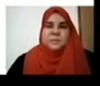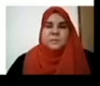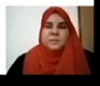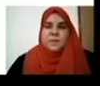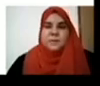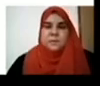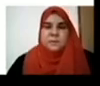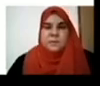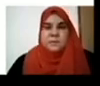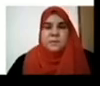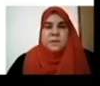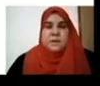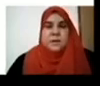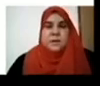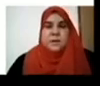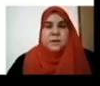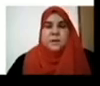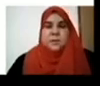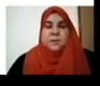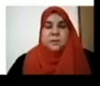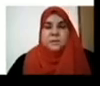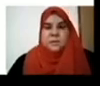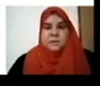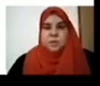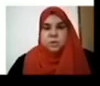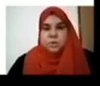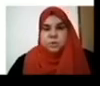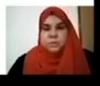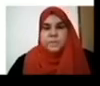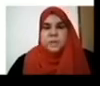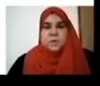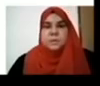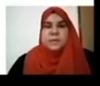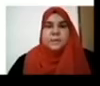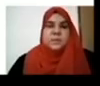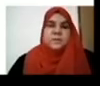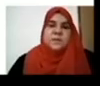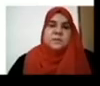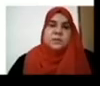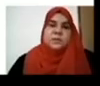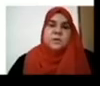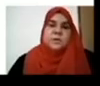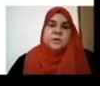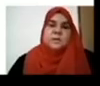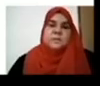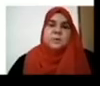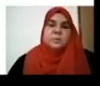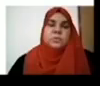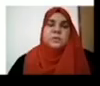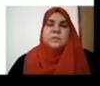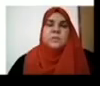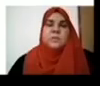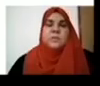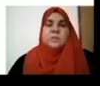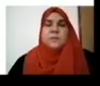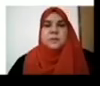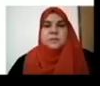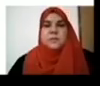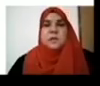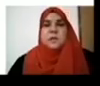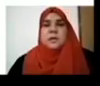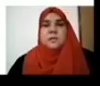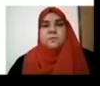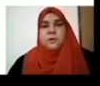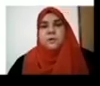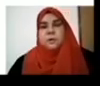Olá pessoal, tudo bem com vocês? Hoje é a nossa aula 28. O tema é diferença de dois quadrados e produto da soma pela